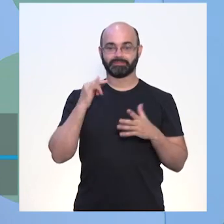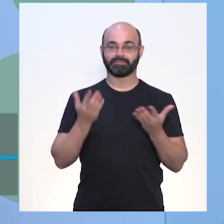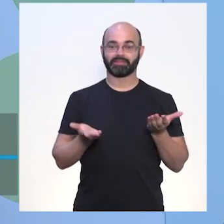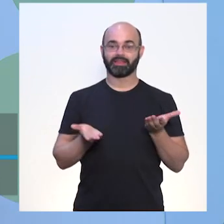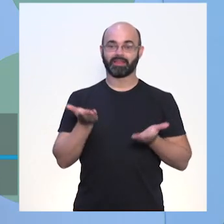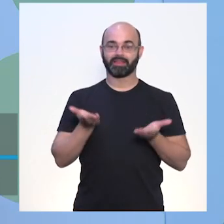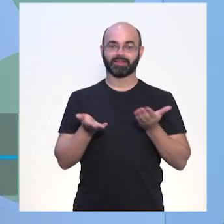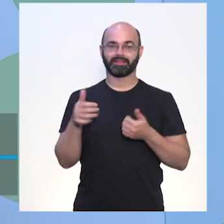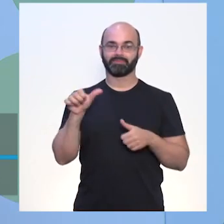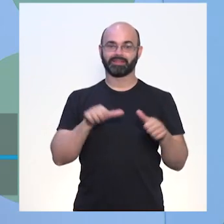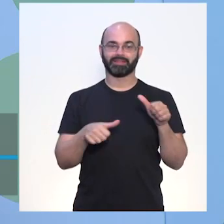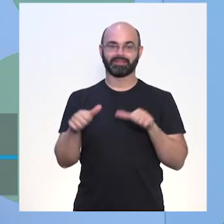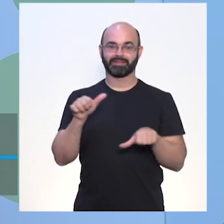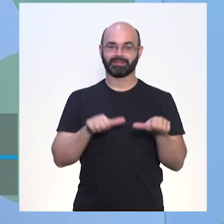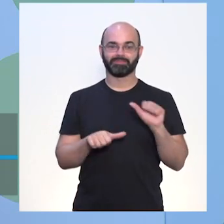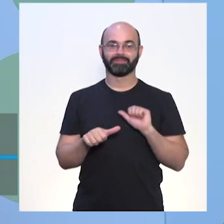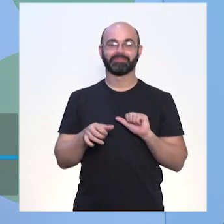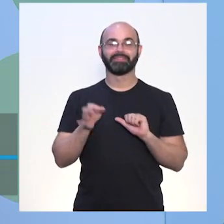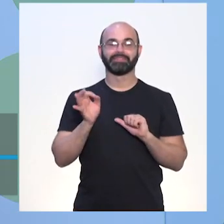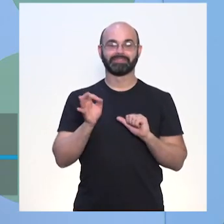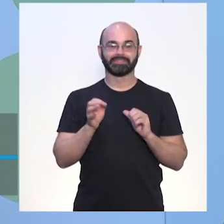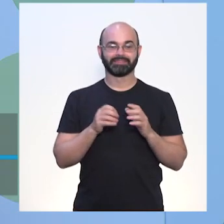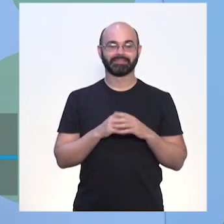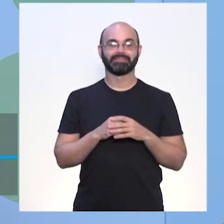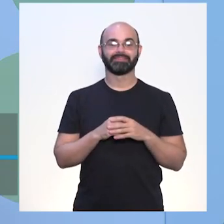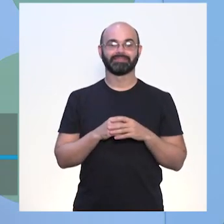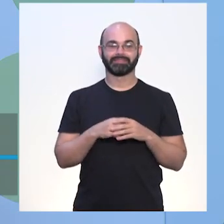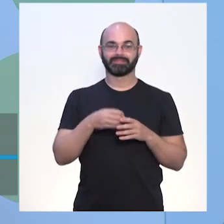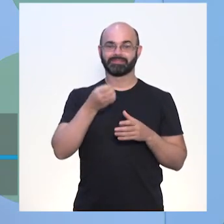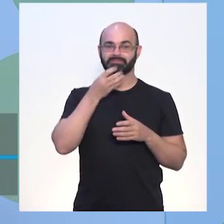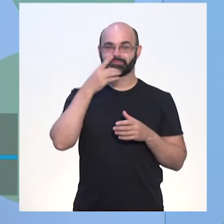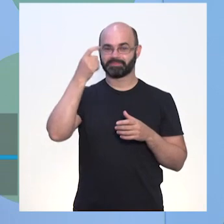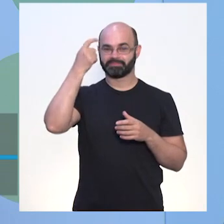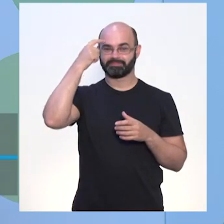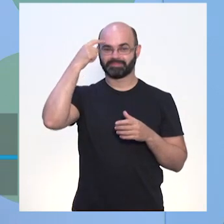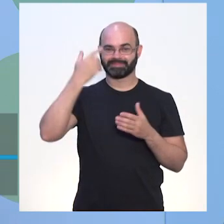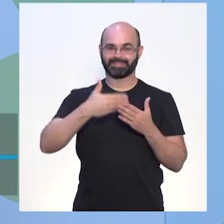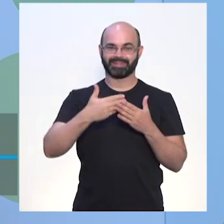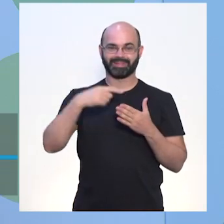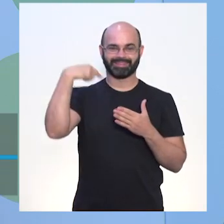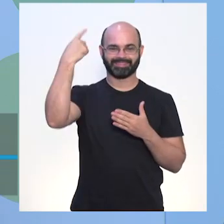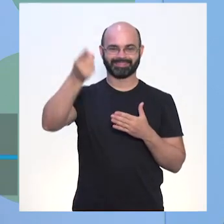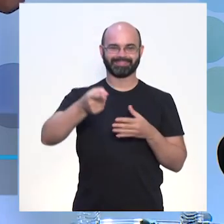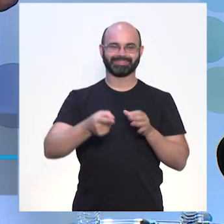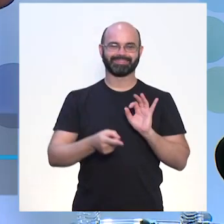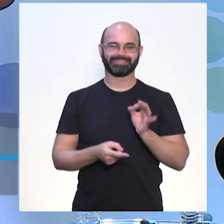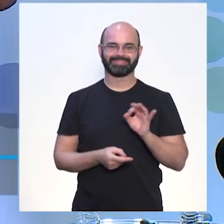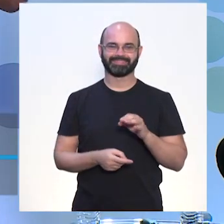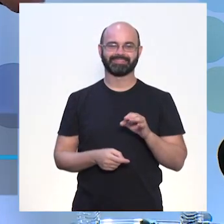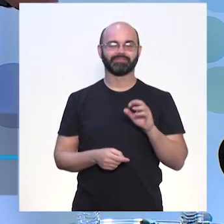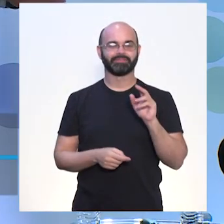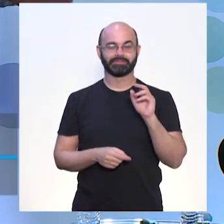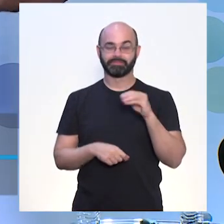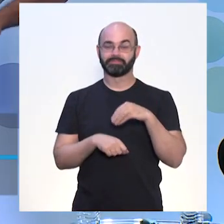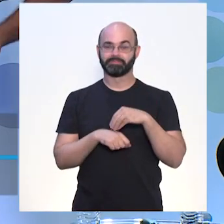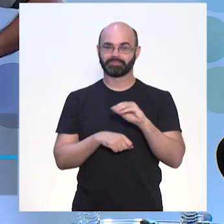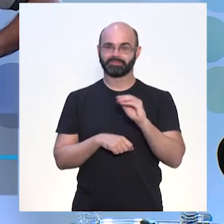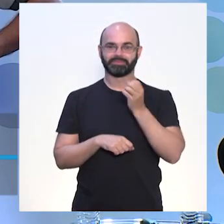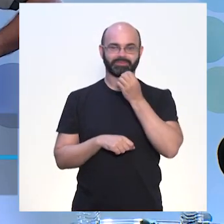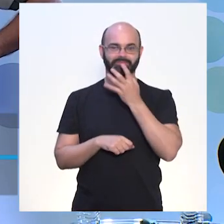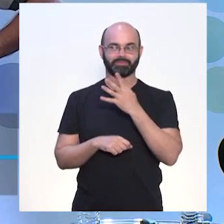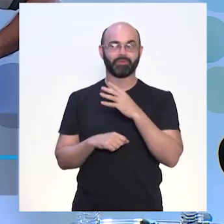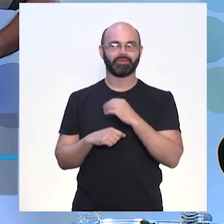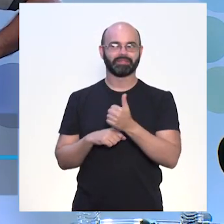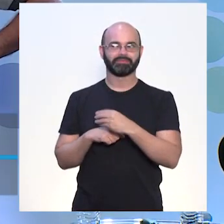químico. Então já estamos já pensando na próxima aula. A gente já pode pensar na próxima aula. Professora, boa dica, hein? Na próxima aula a gente já está